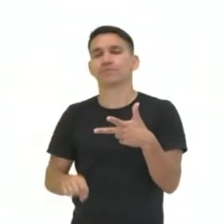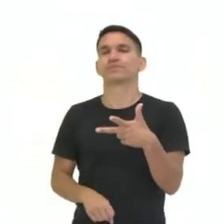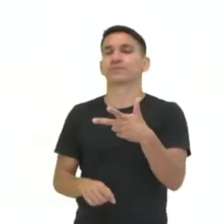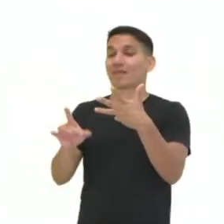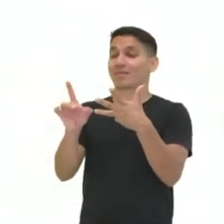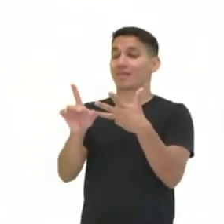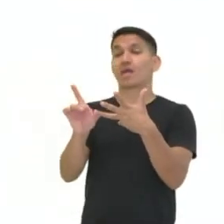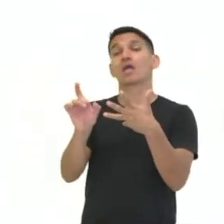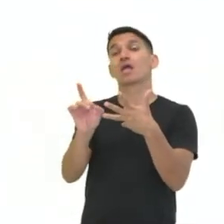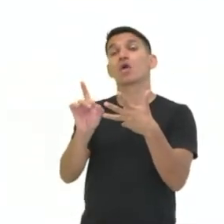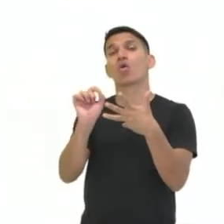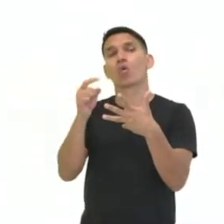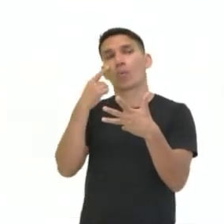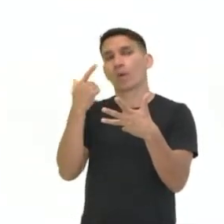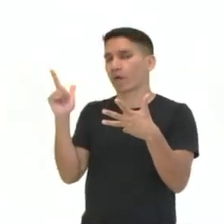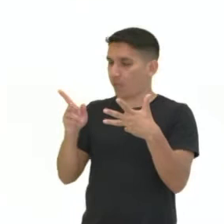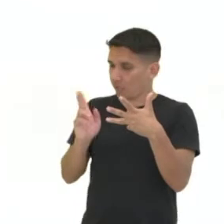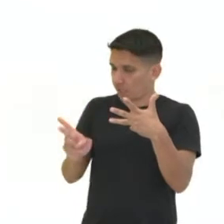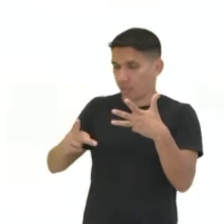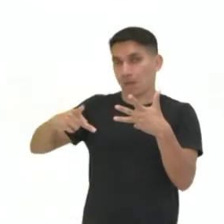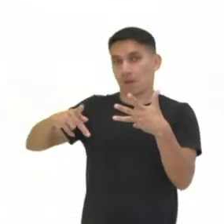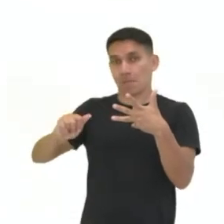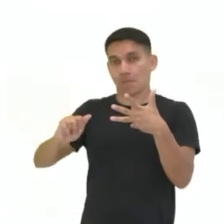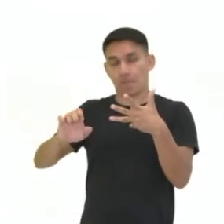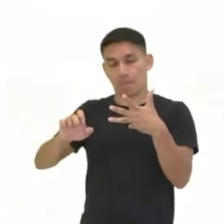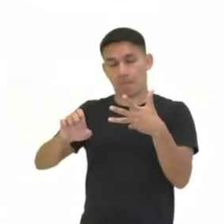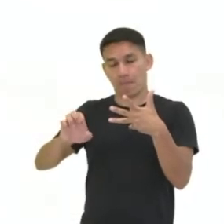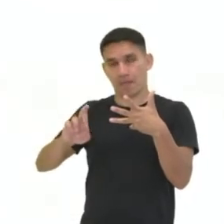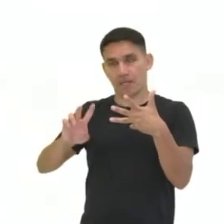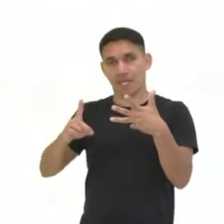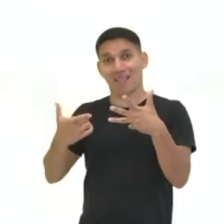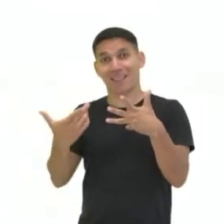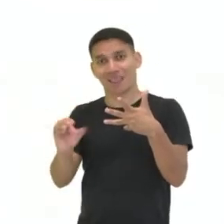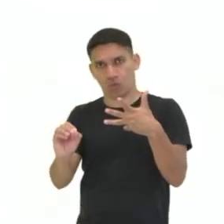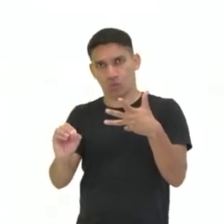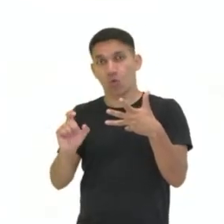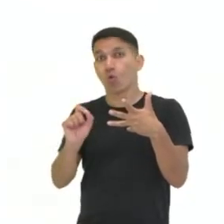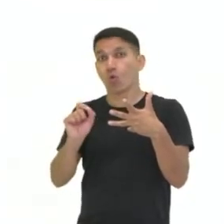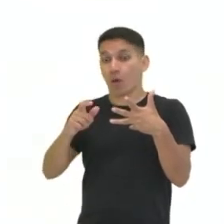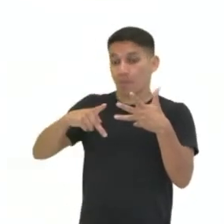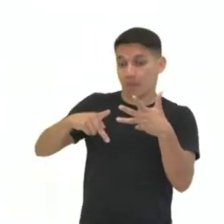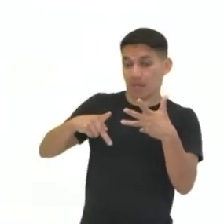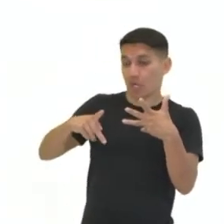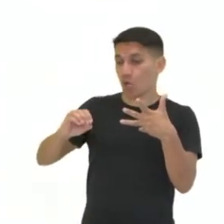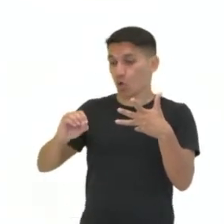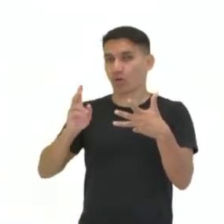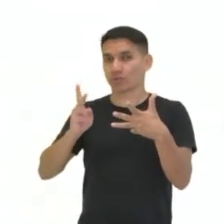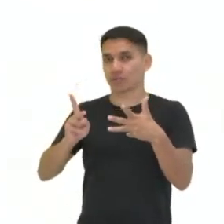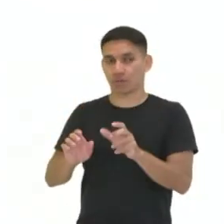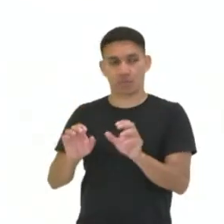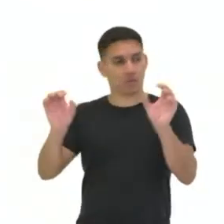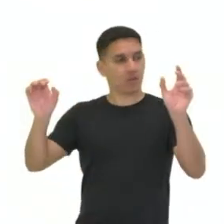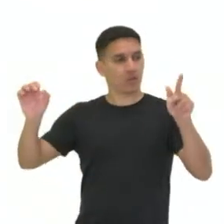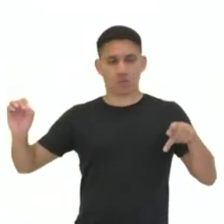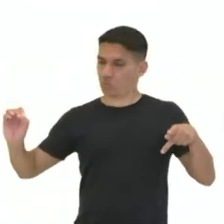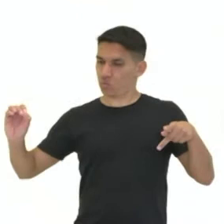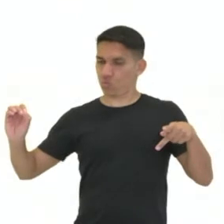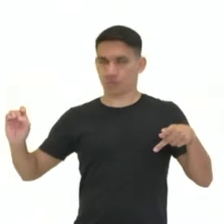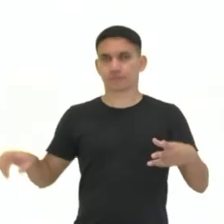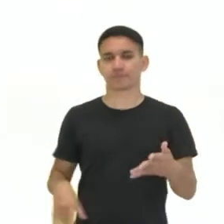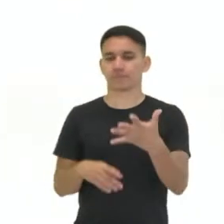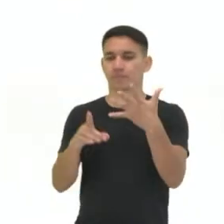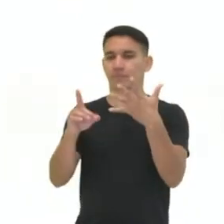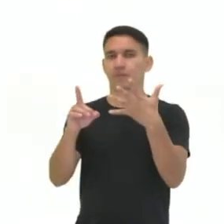Letra D, a palavra perdão, em que o P e o O apareçam nos extremos. E